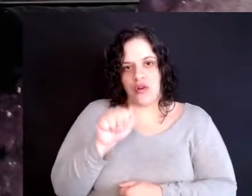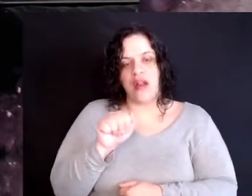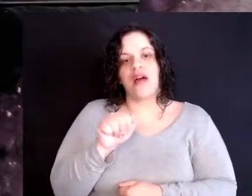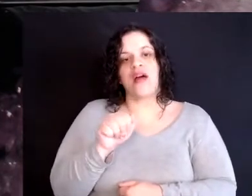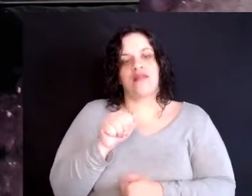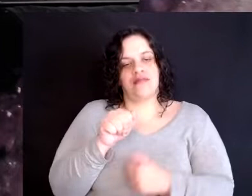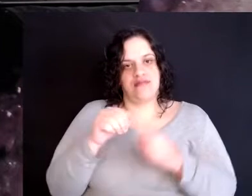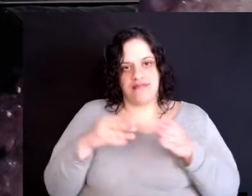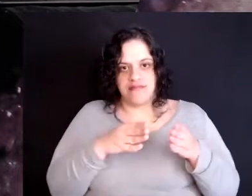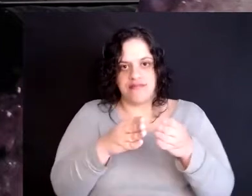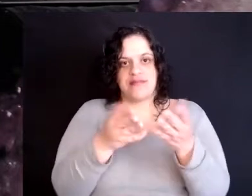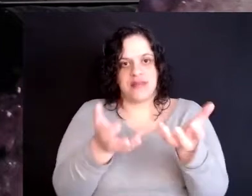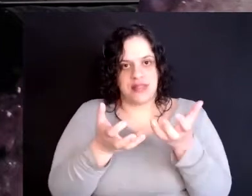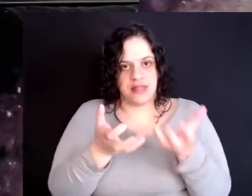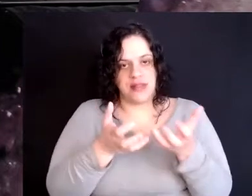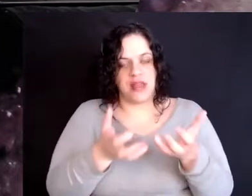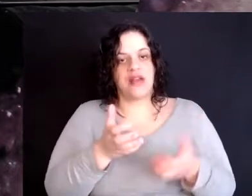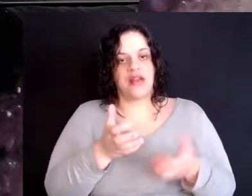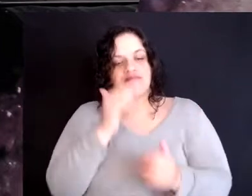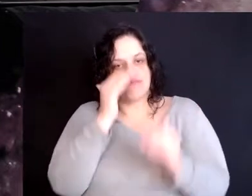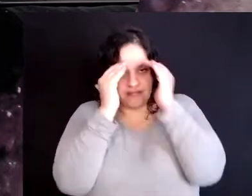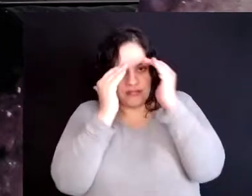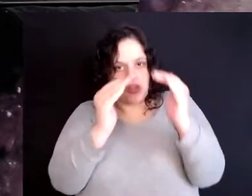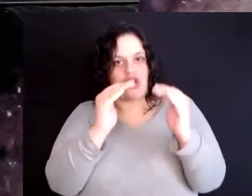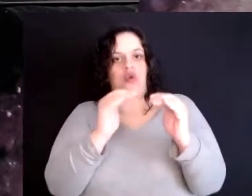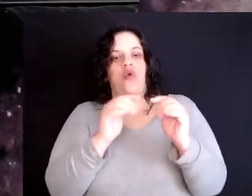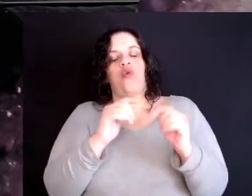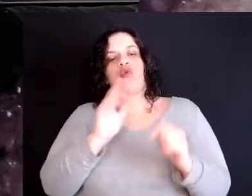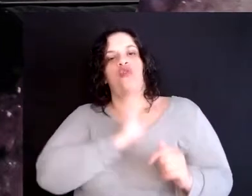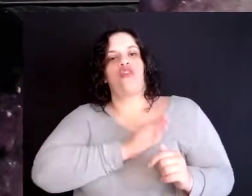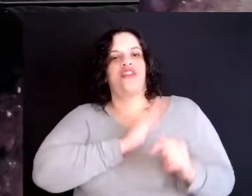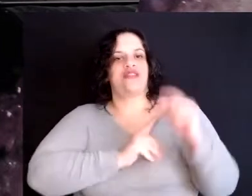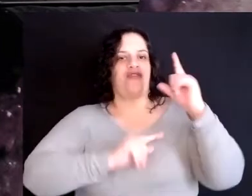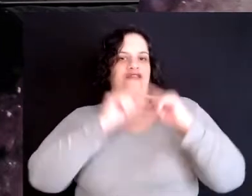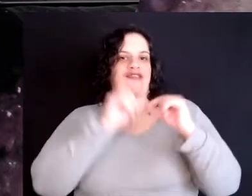Ser, o seu coração estrelar.